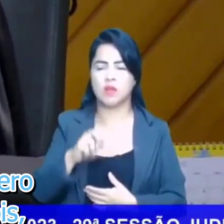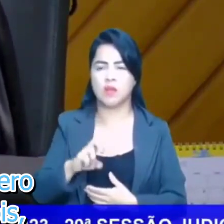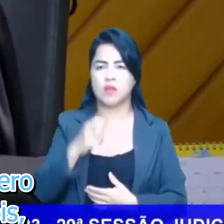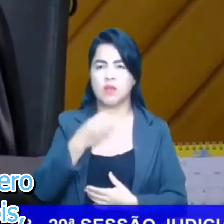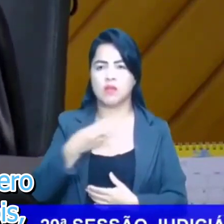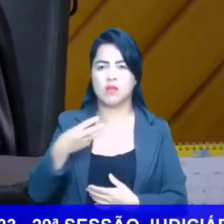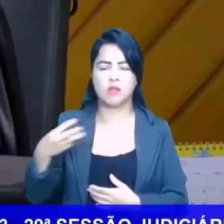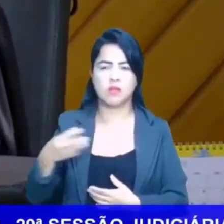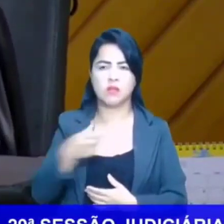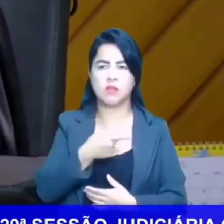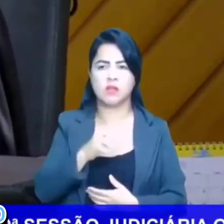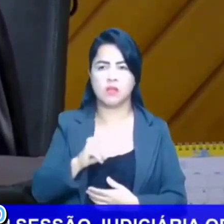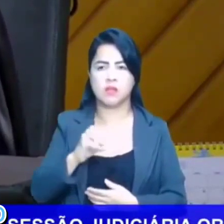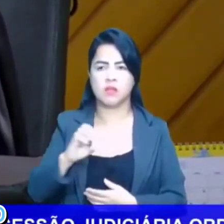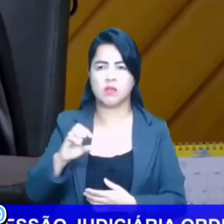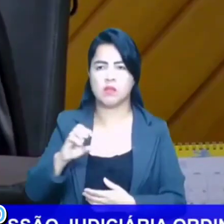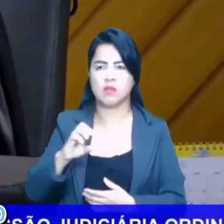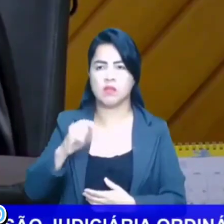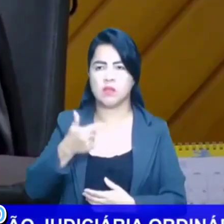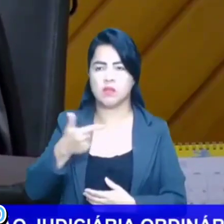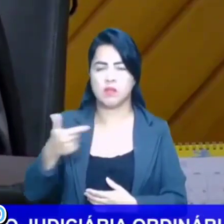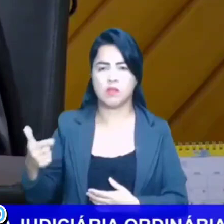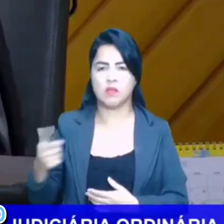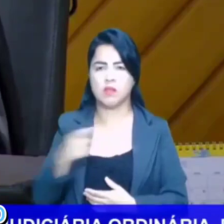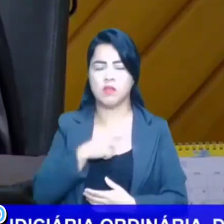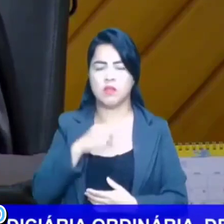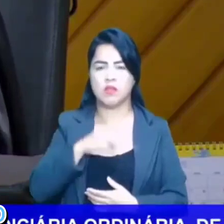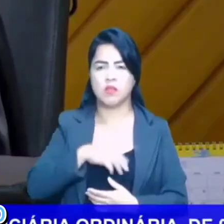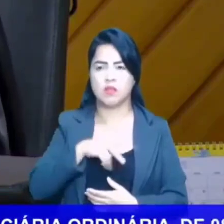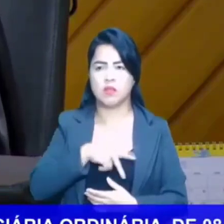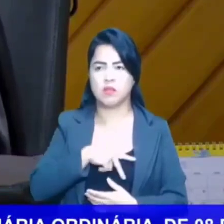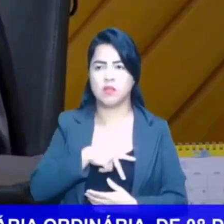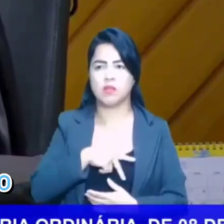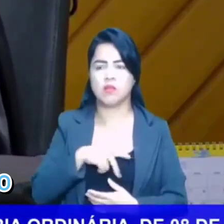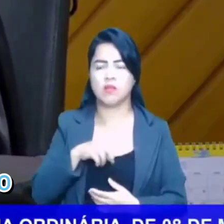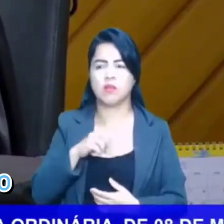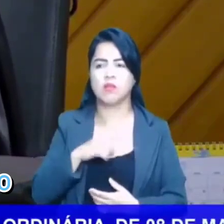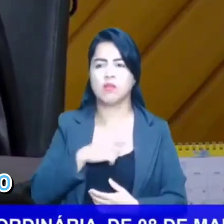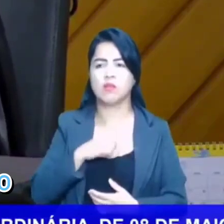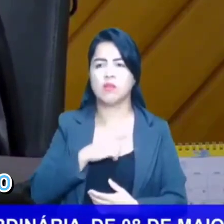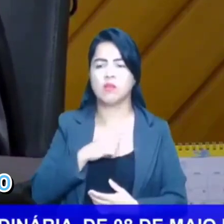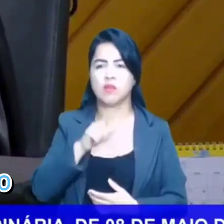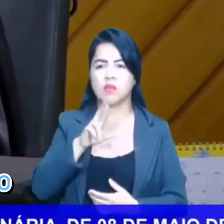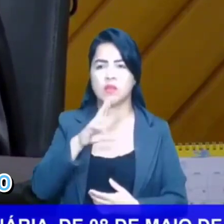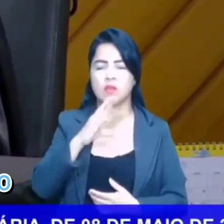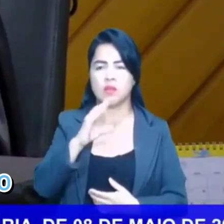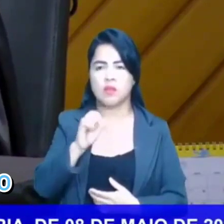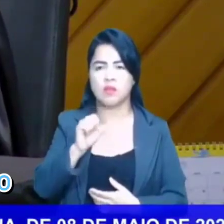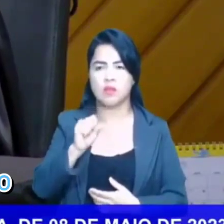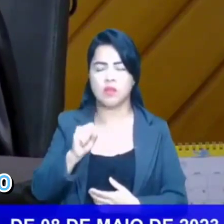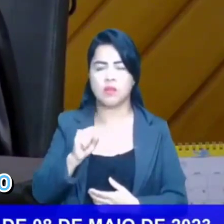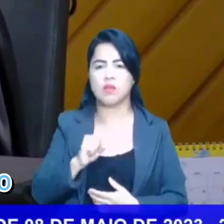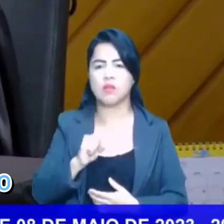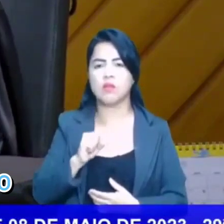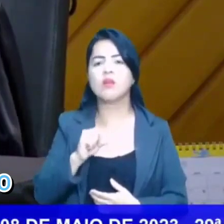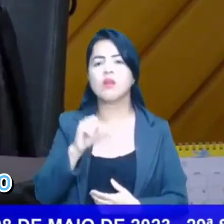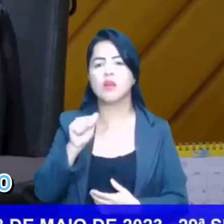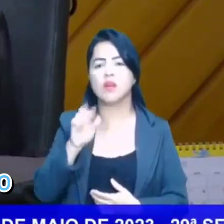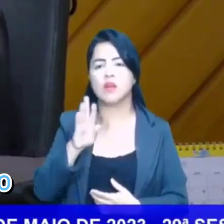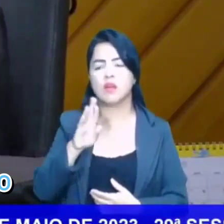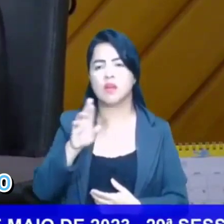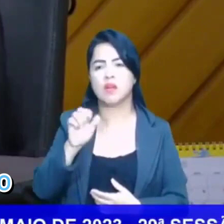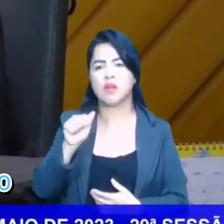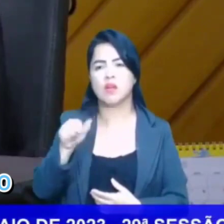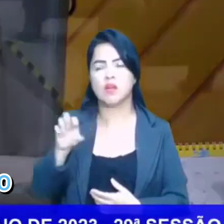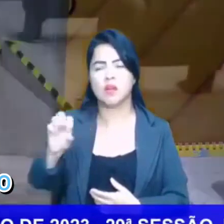060-1533-2022, origem Santana, recorrente o Ministério Público Eleitoral e recorrido Lucas Abraão Rosa Cesário de Almeida. O